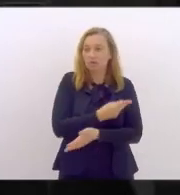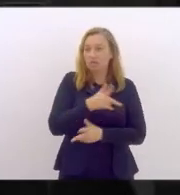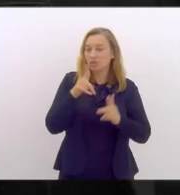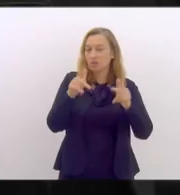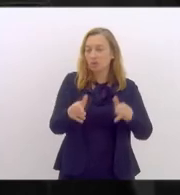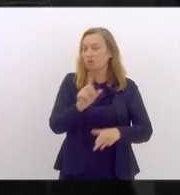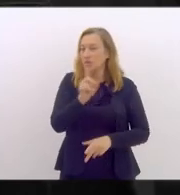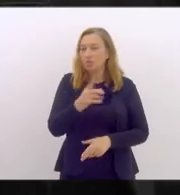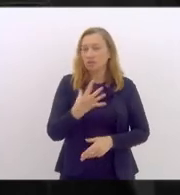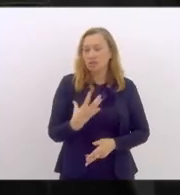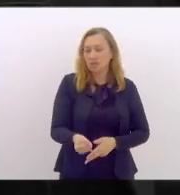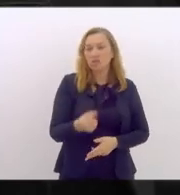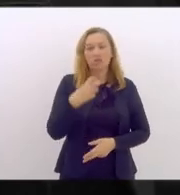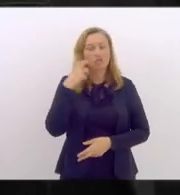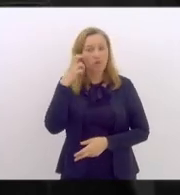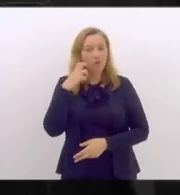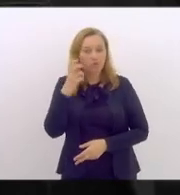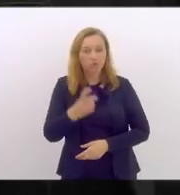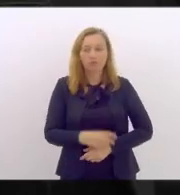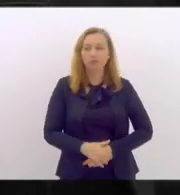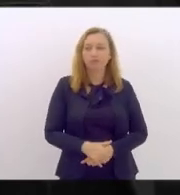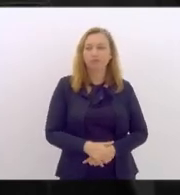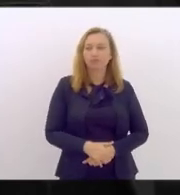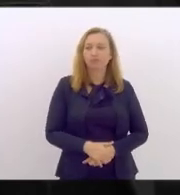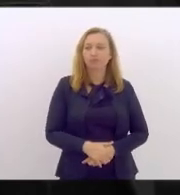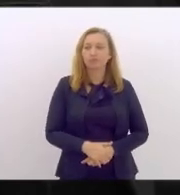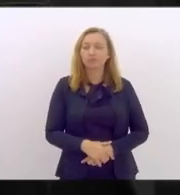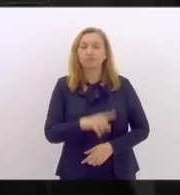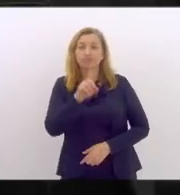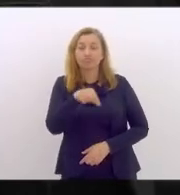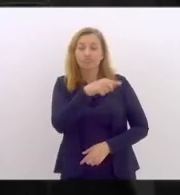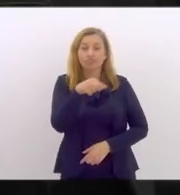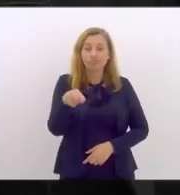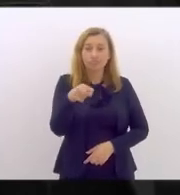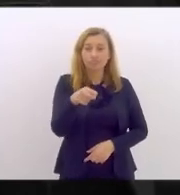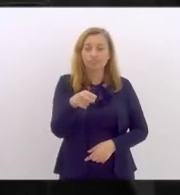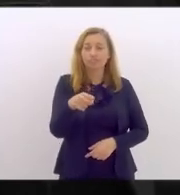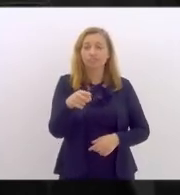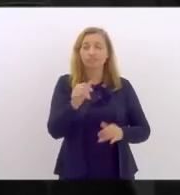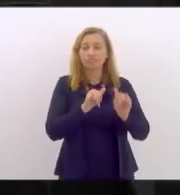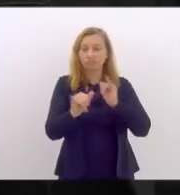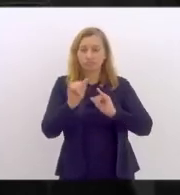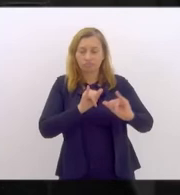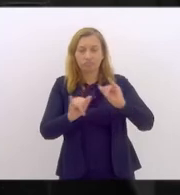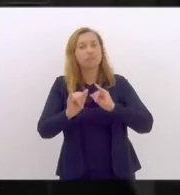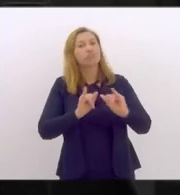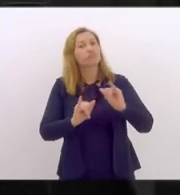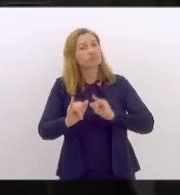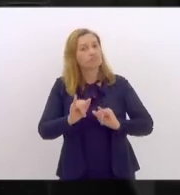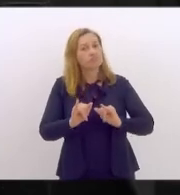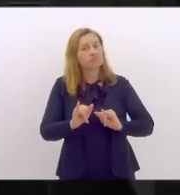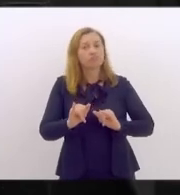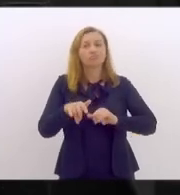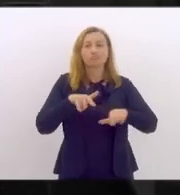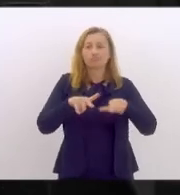aceitável É vergonhoso é censura essa forma de tutela no exercício de seu dever dentro de um espaço